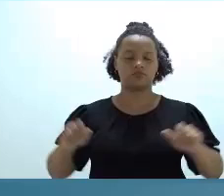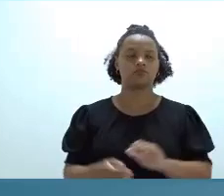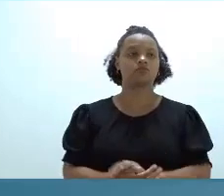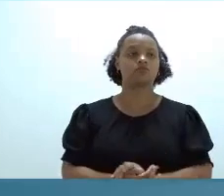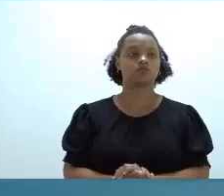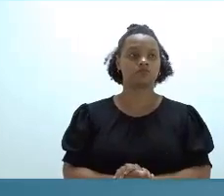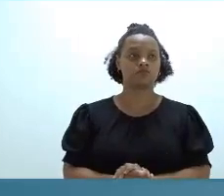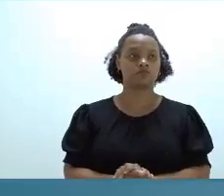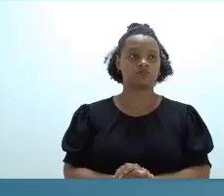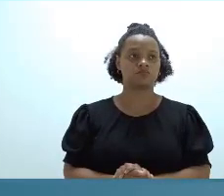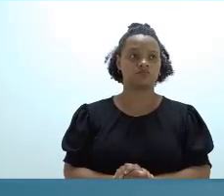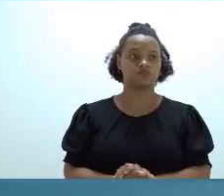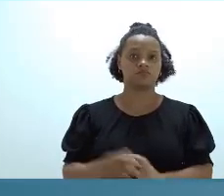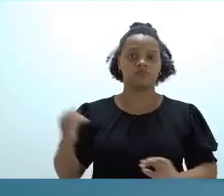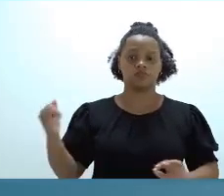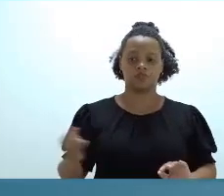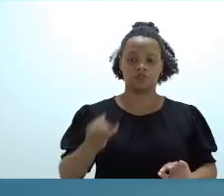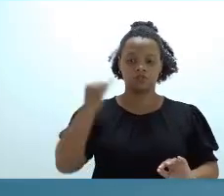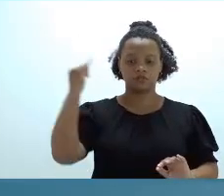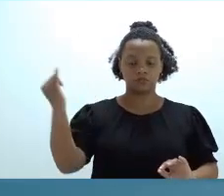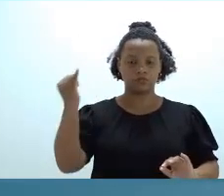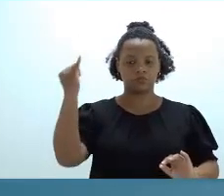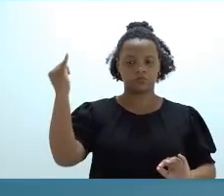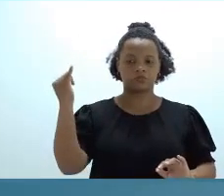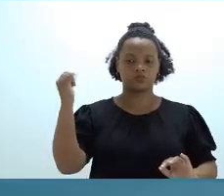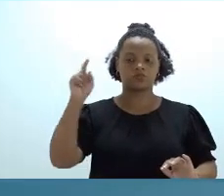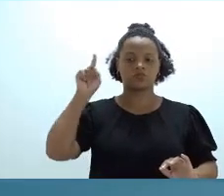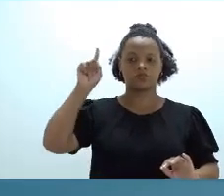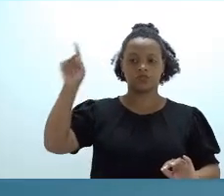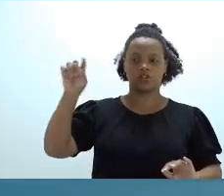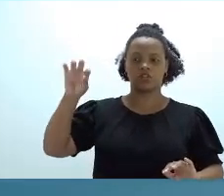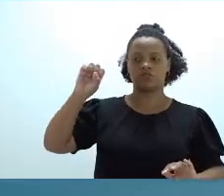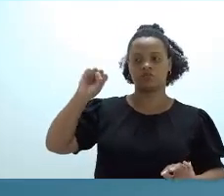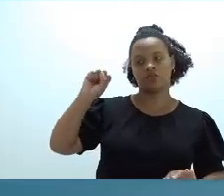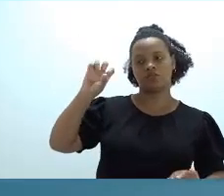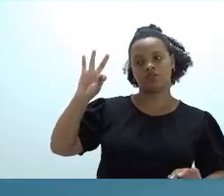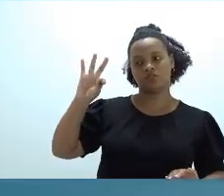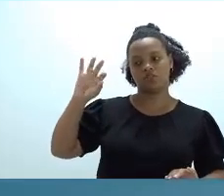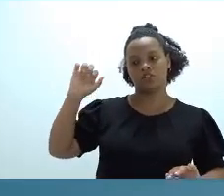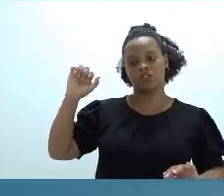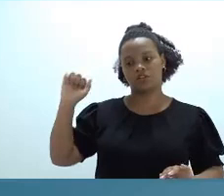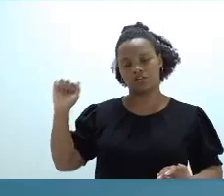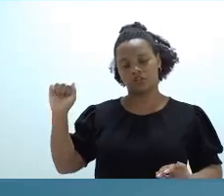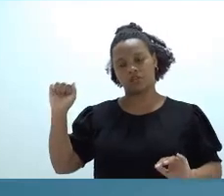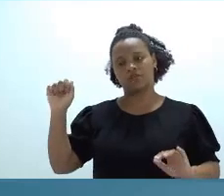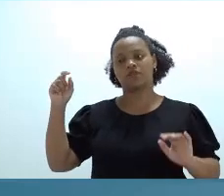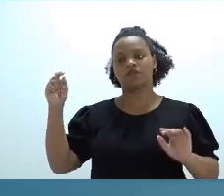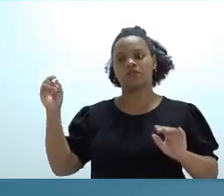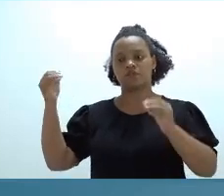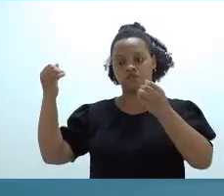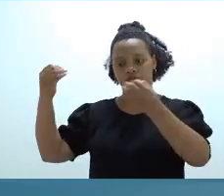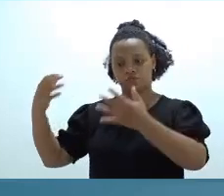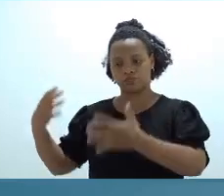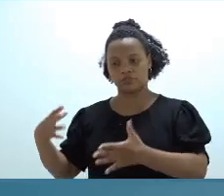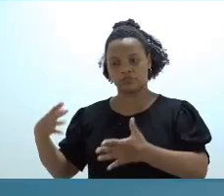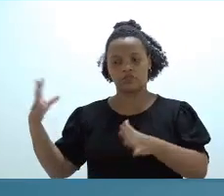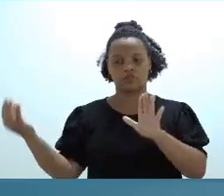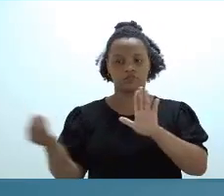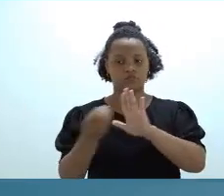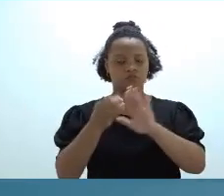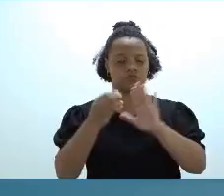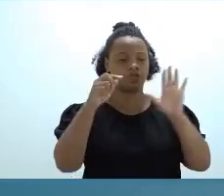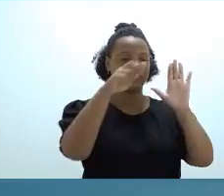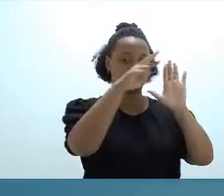do Superior Tribunal Federal se firmou um entendimento no sentido de que os regimentos internos dos tribunais pátrios,